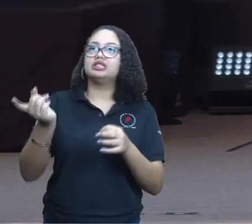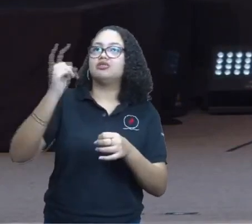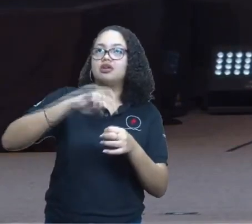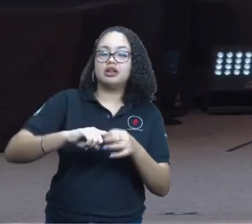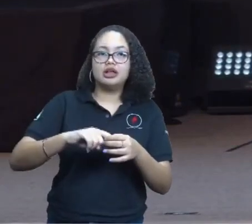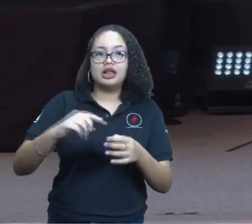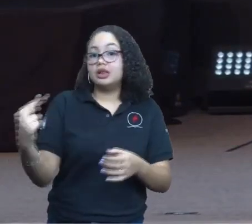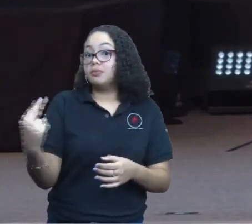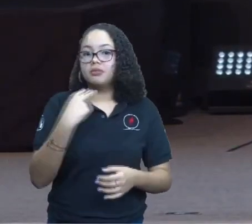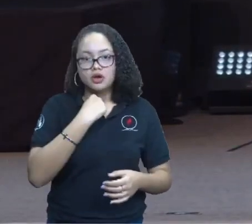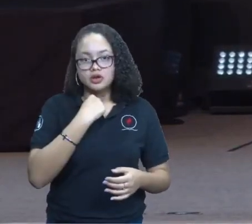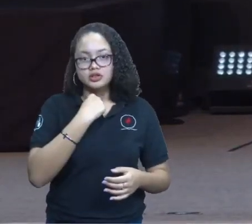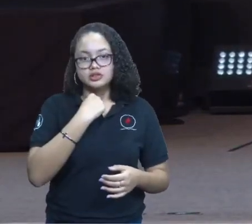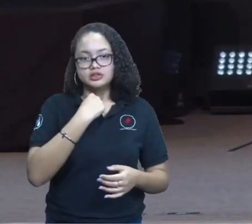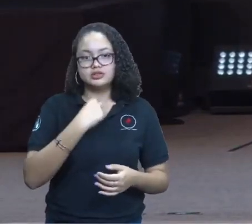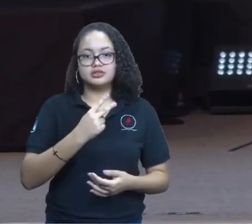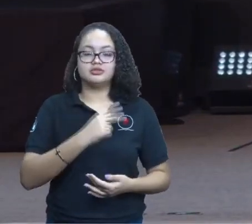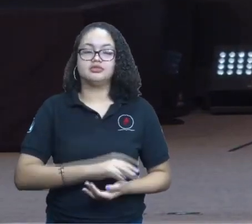pode